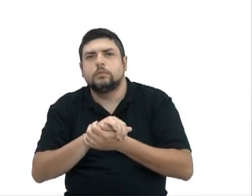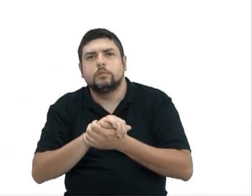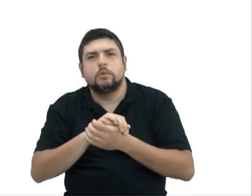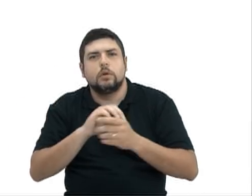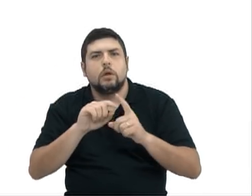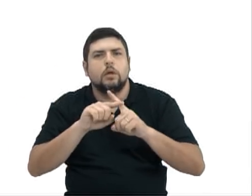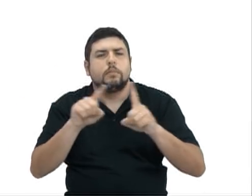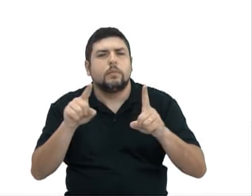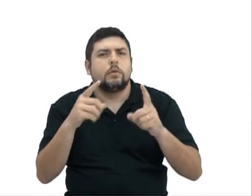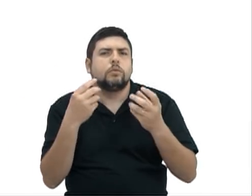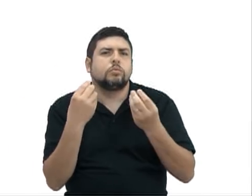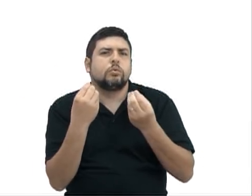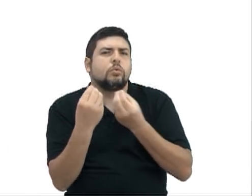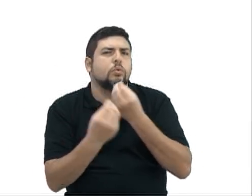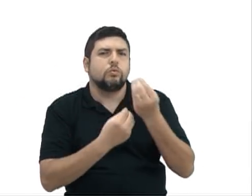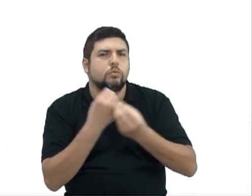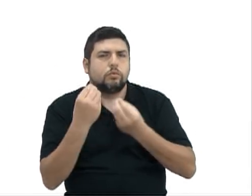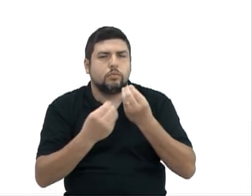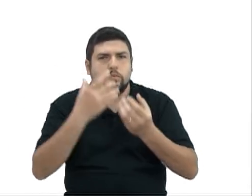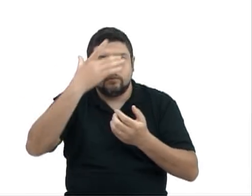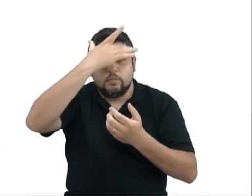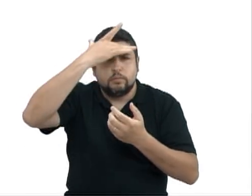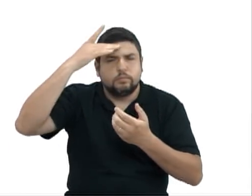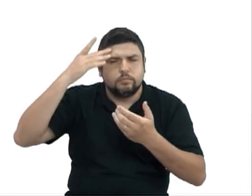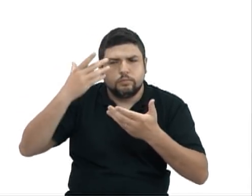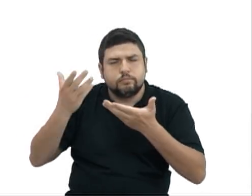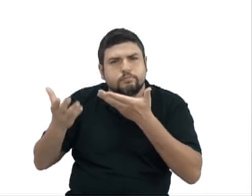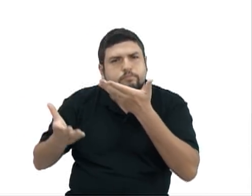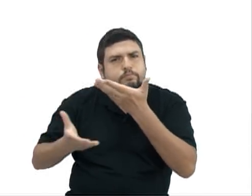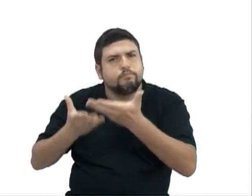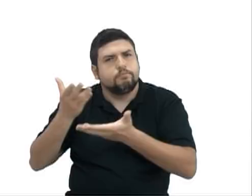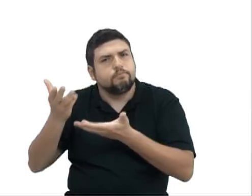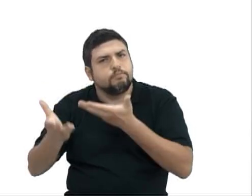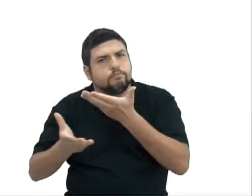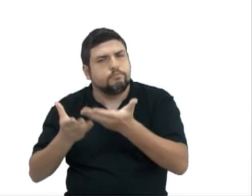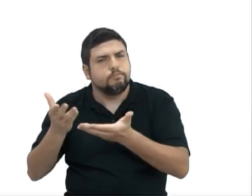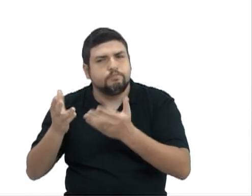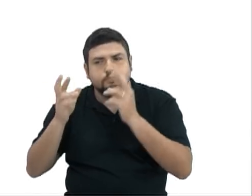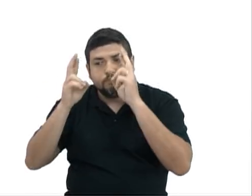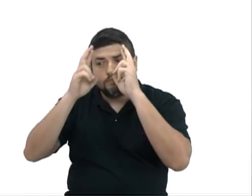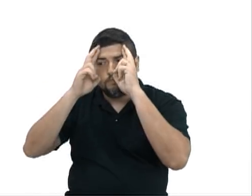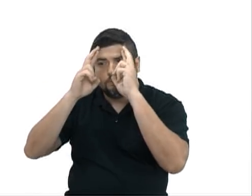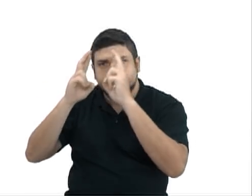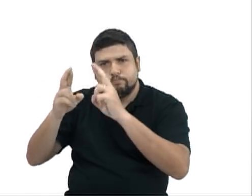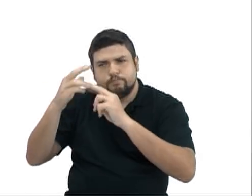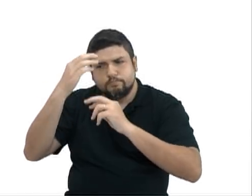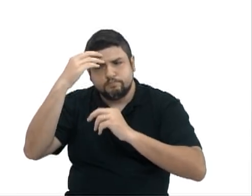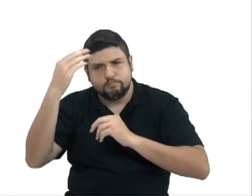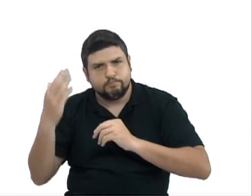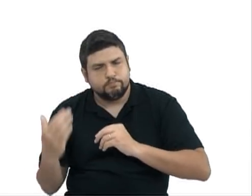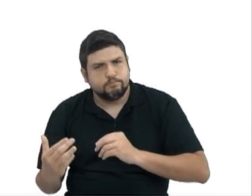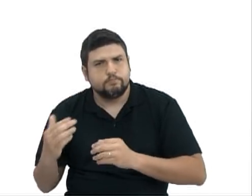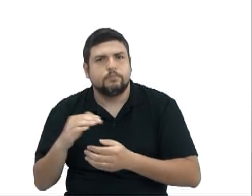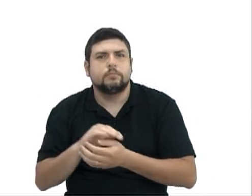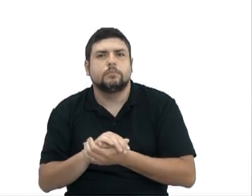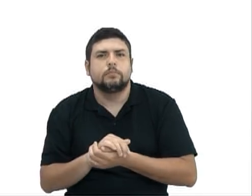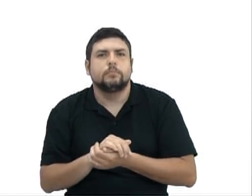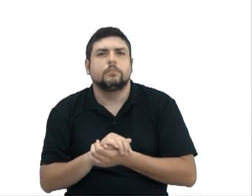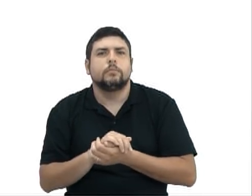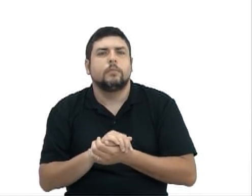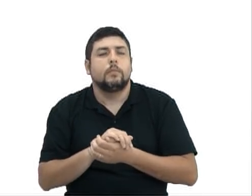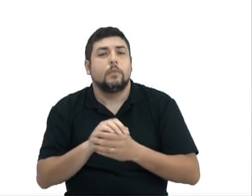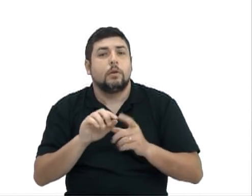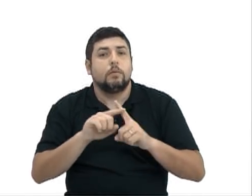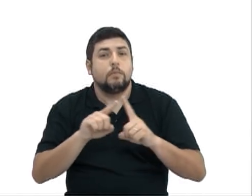ao modo de eu tratar as pessoas, é o que vem antes do nome, quando eu quero falar com as pessoas.